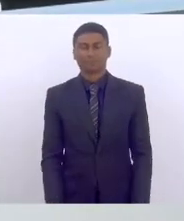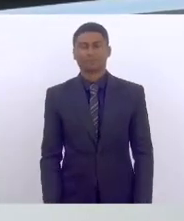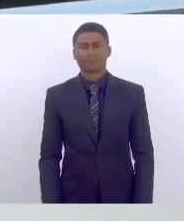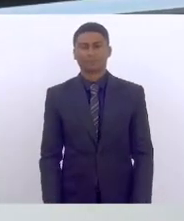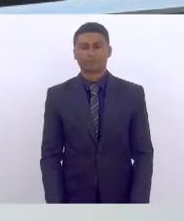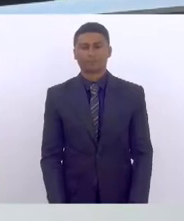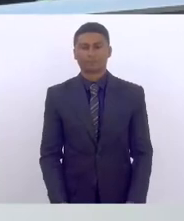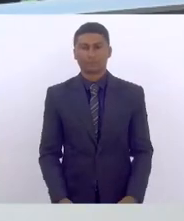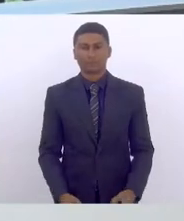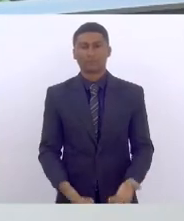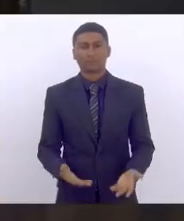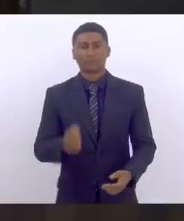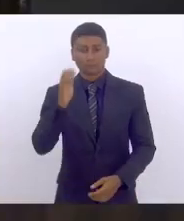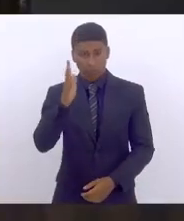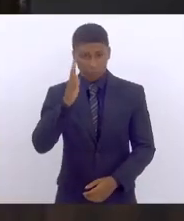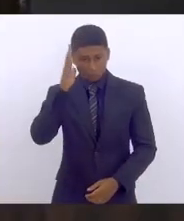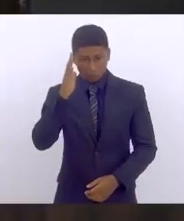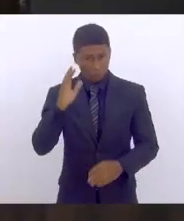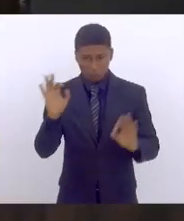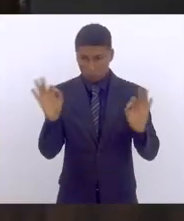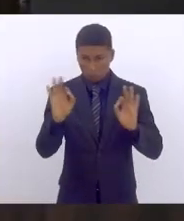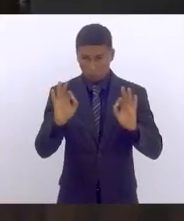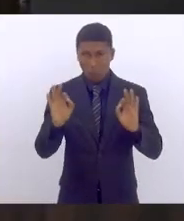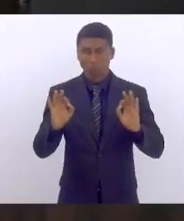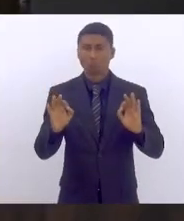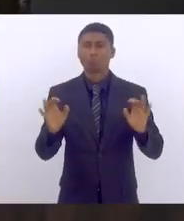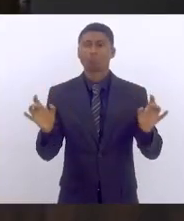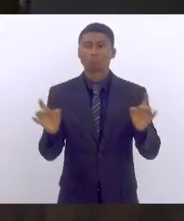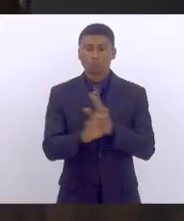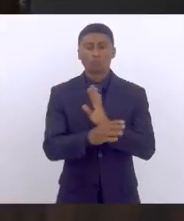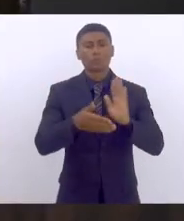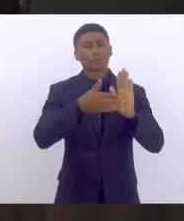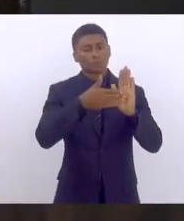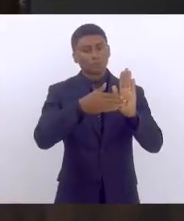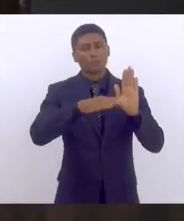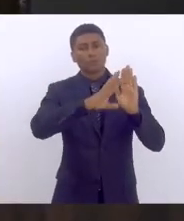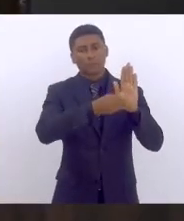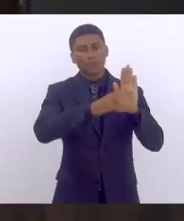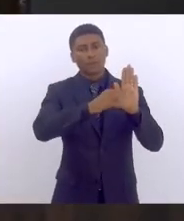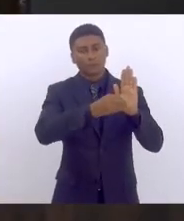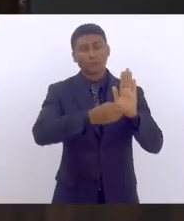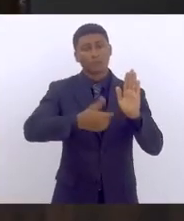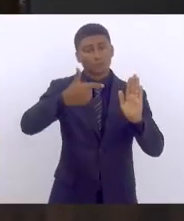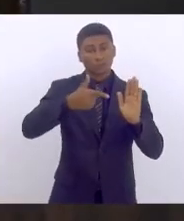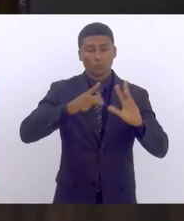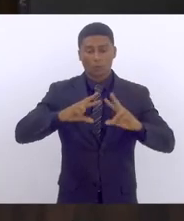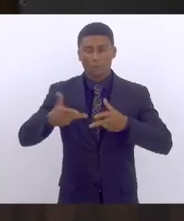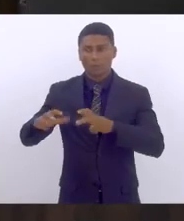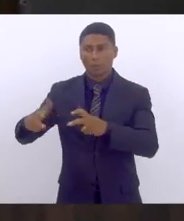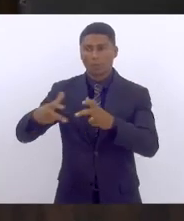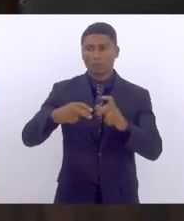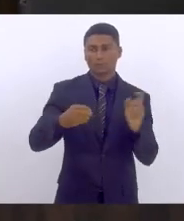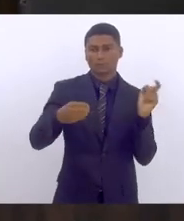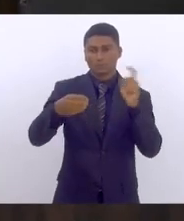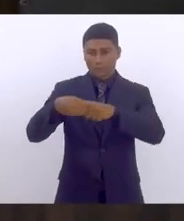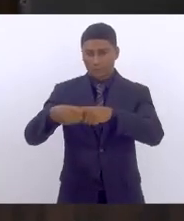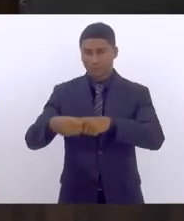Não havendo mais quem queira discutir, encerrada a discussão, a presente proposta recebeu duas emendas e retorna às comissões.